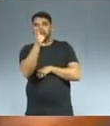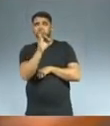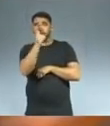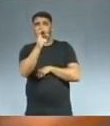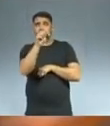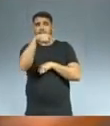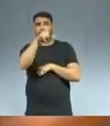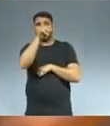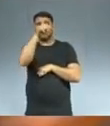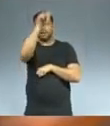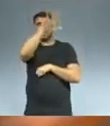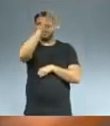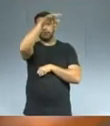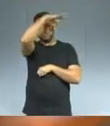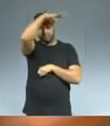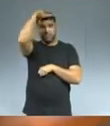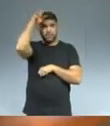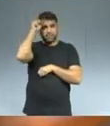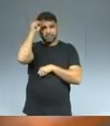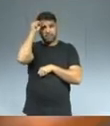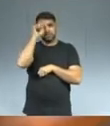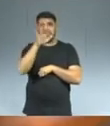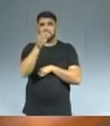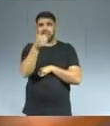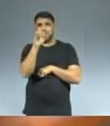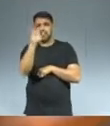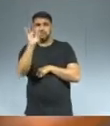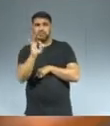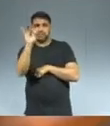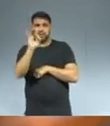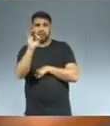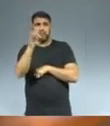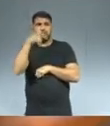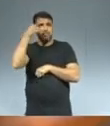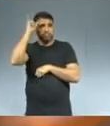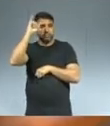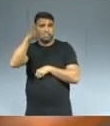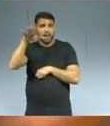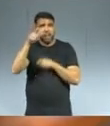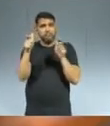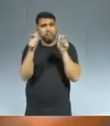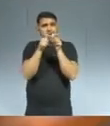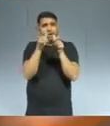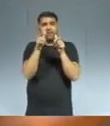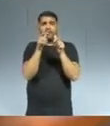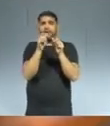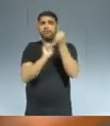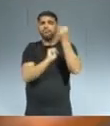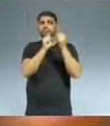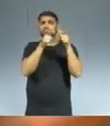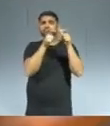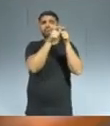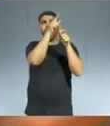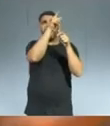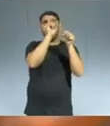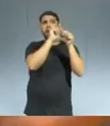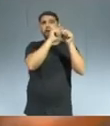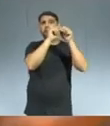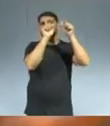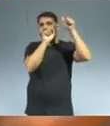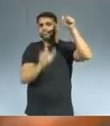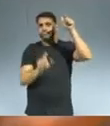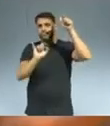cento da produção de grãos na região Amazônica A então de 10 por cento da produção pecuária Então ela é pequena perto da produção